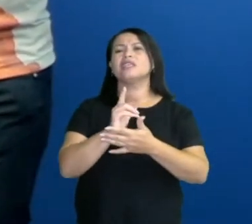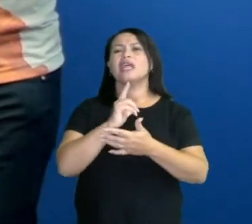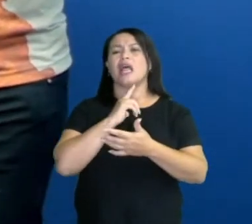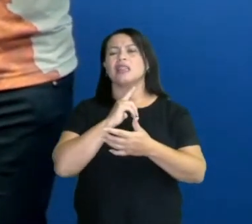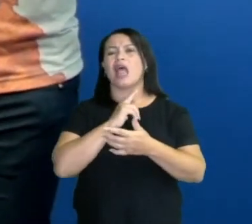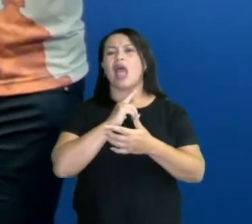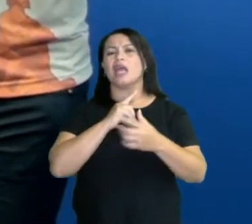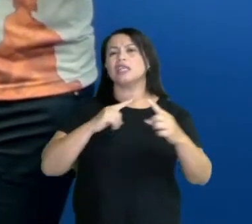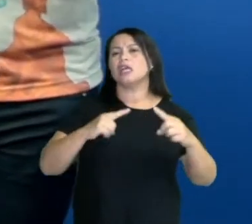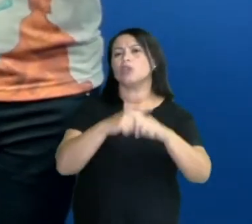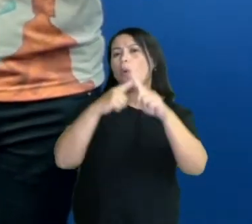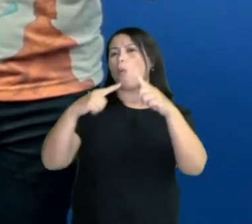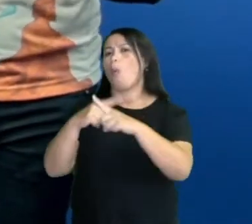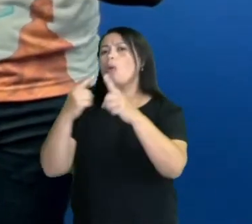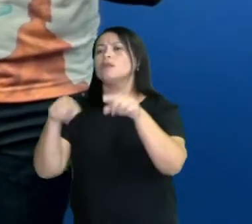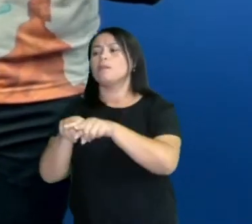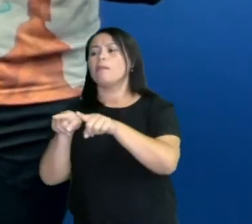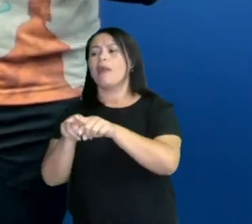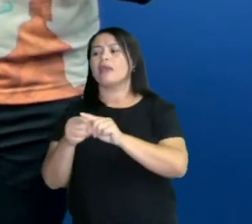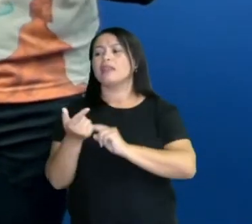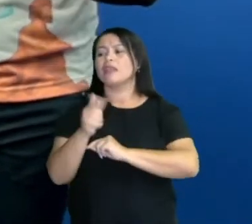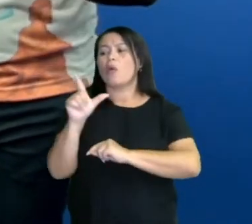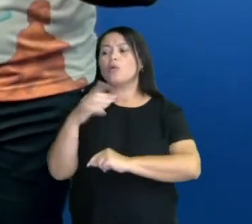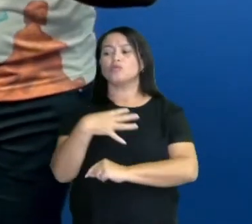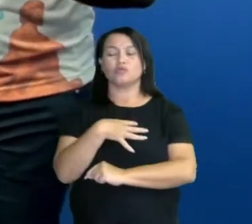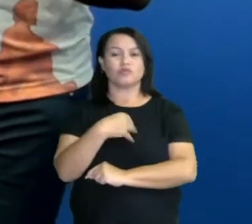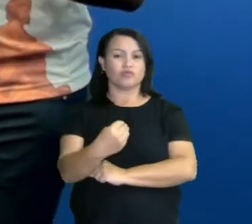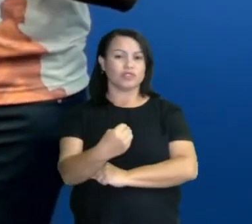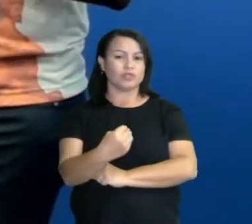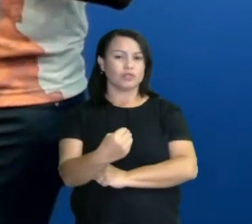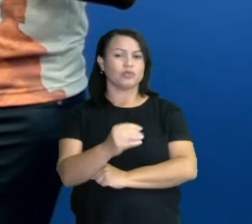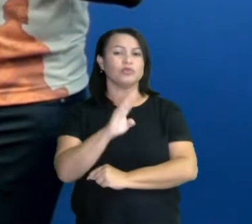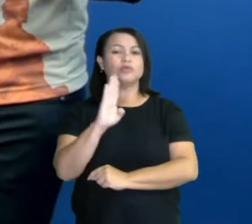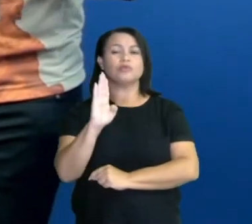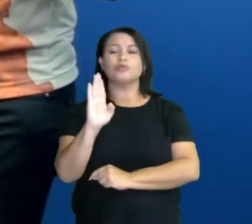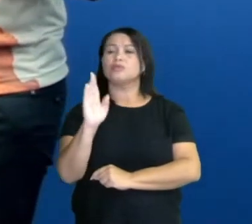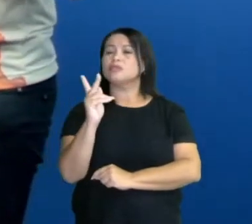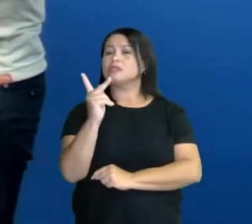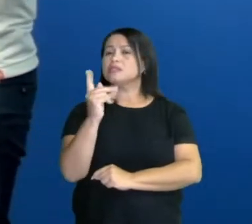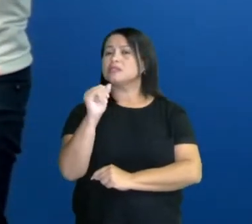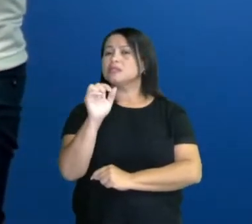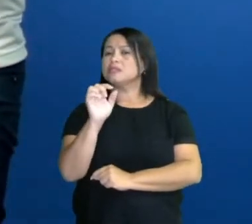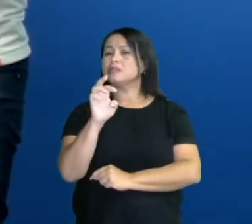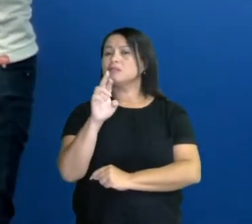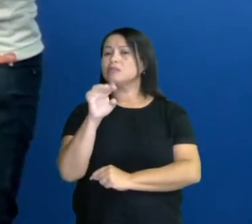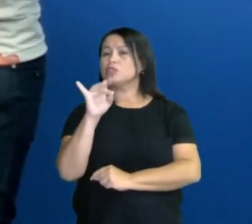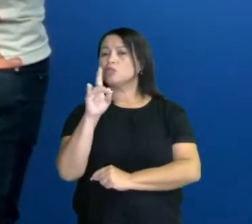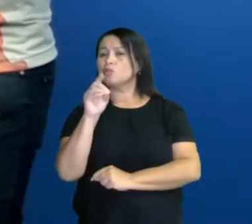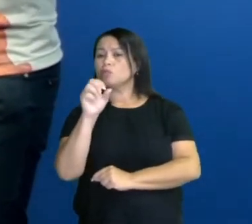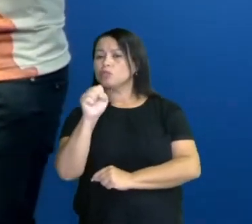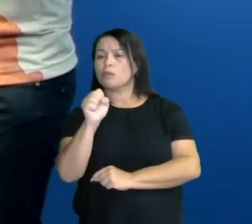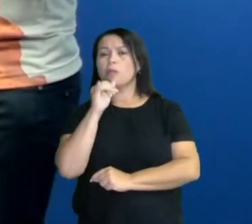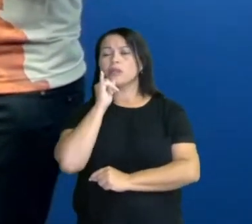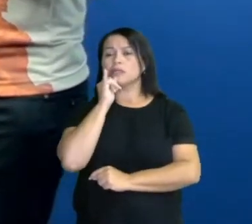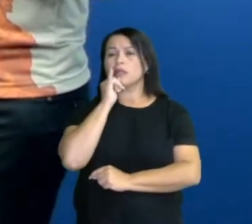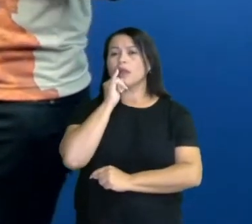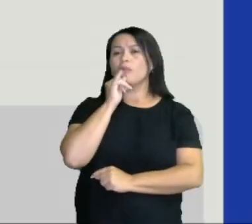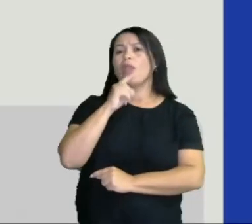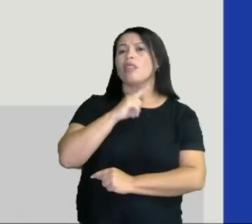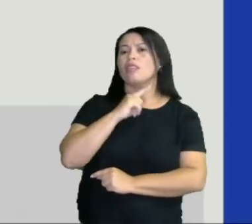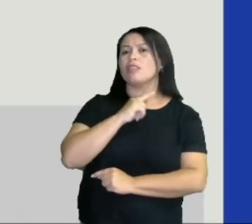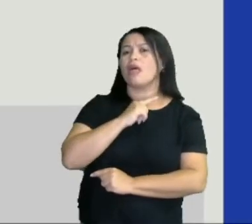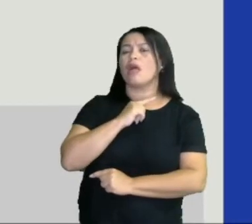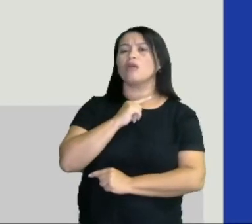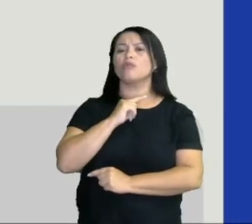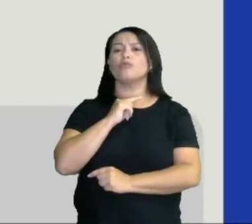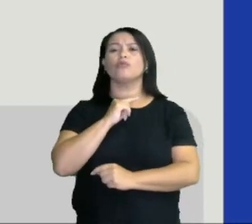gerar indivíduos híbridos, filhos híbridos. É o caso, por exemplo, do cruzamento de um jumento com a